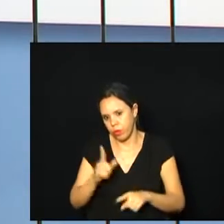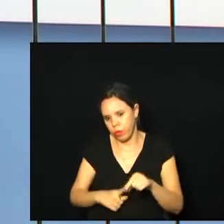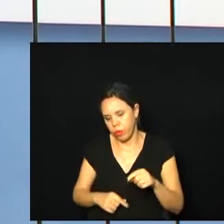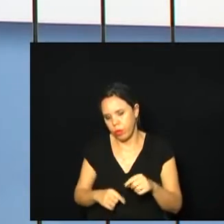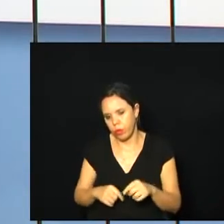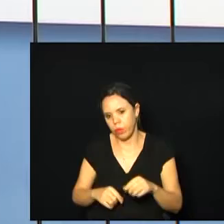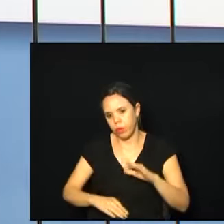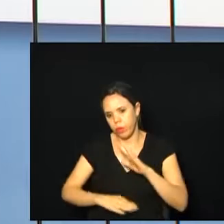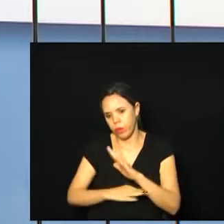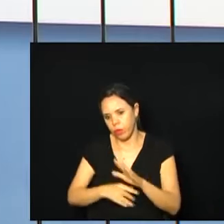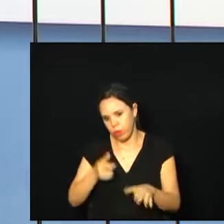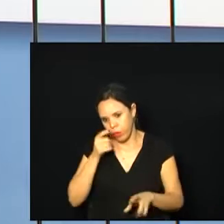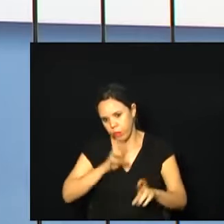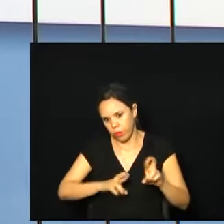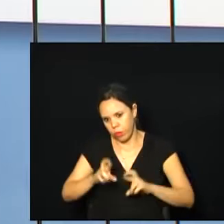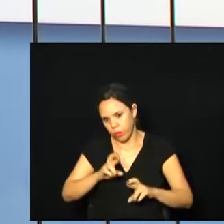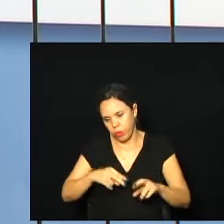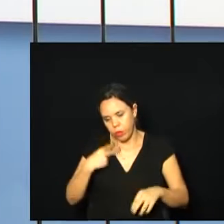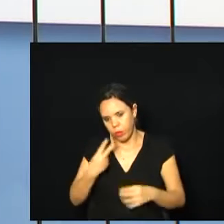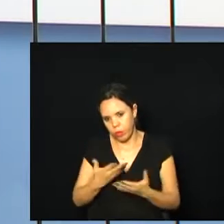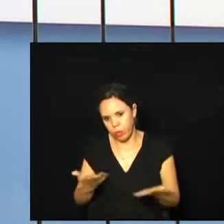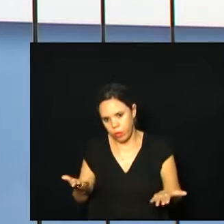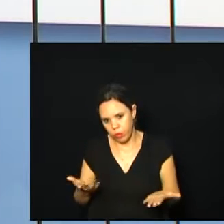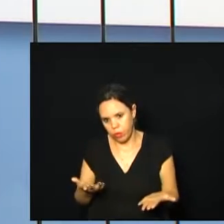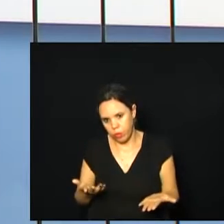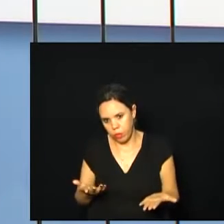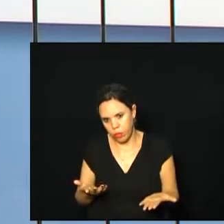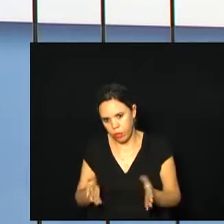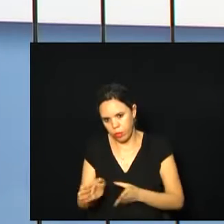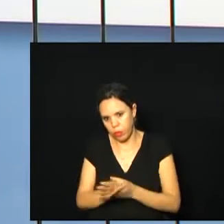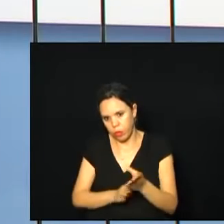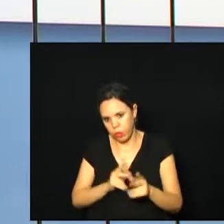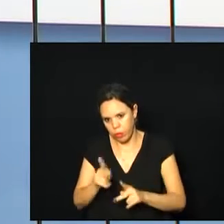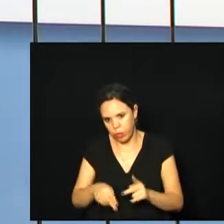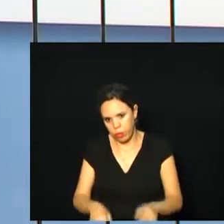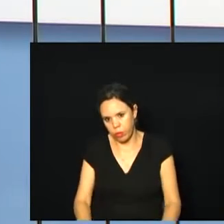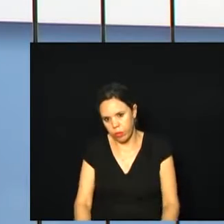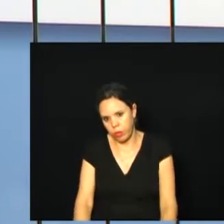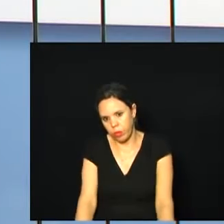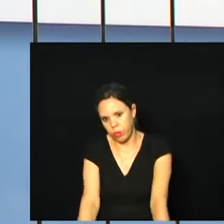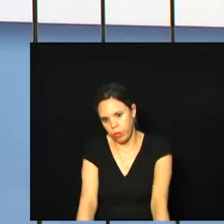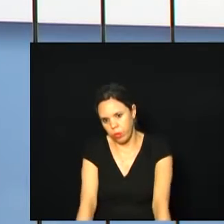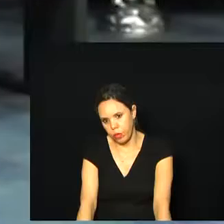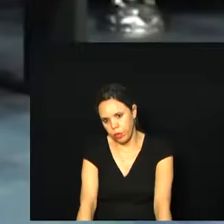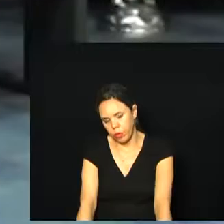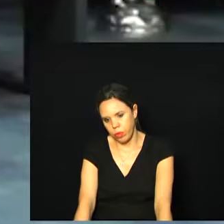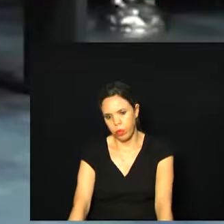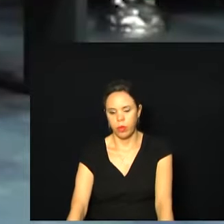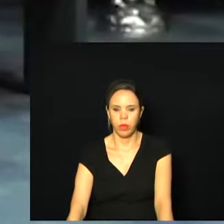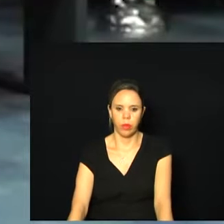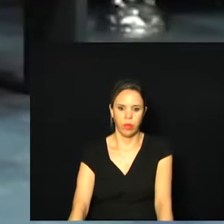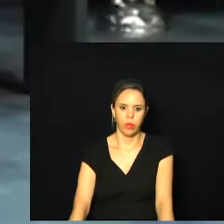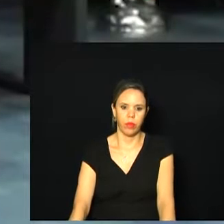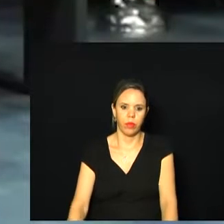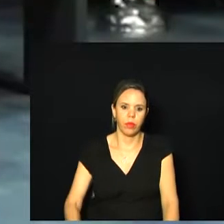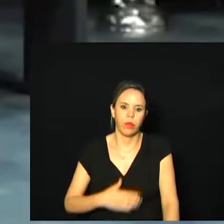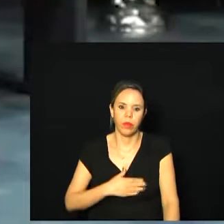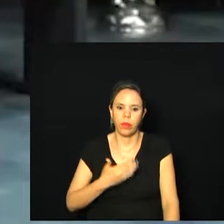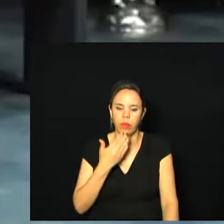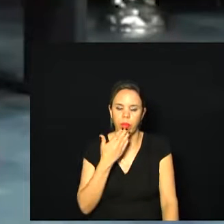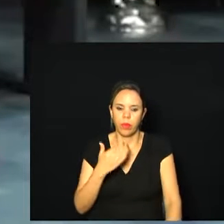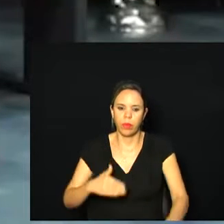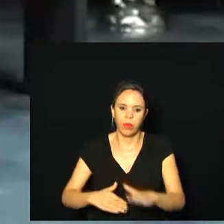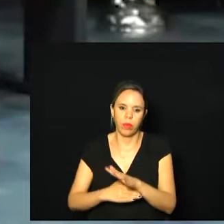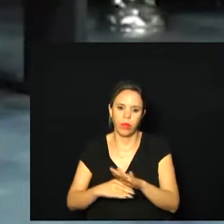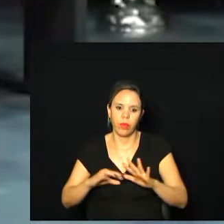para o Legislativo para que os parlamentares possam orientar a população. Eu gostaria de pedir, em nome da